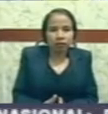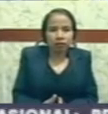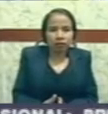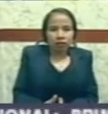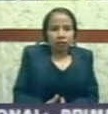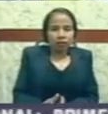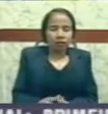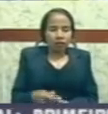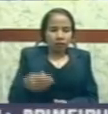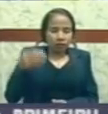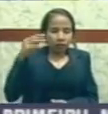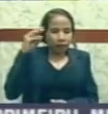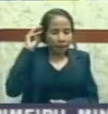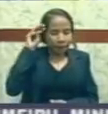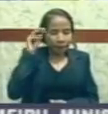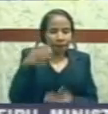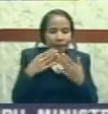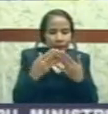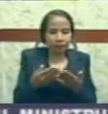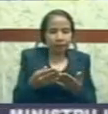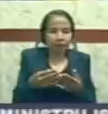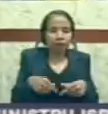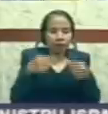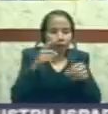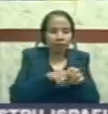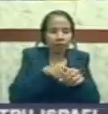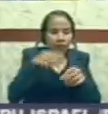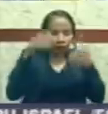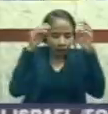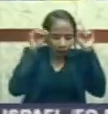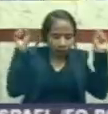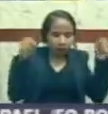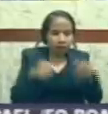Obrigado, Sr. Ministro. Passo o tempo à Sua Excelência, Presidente. Obrigado.